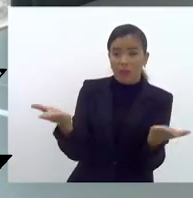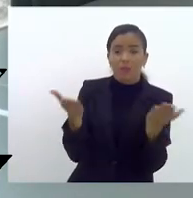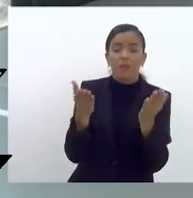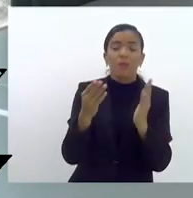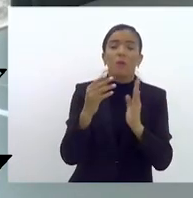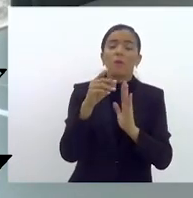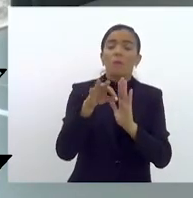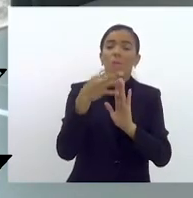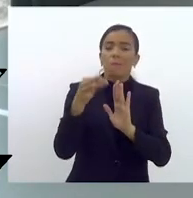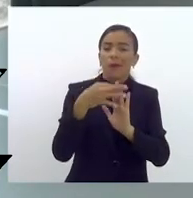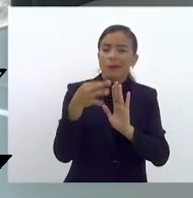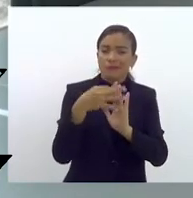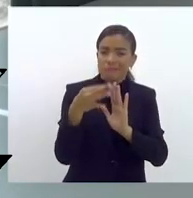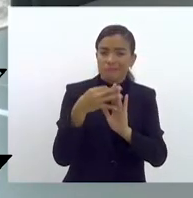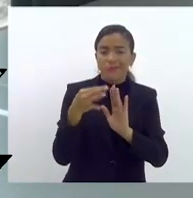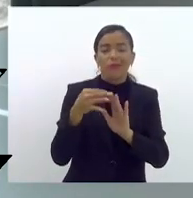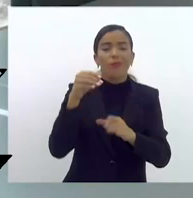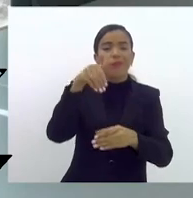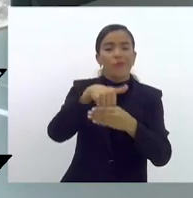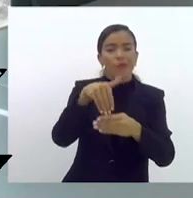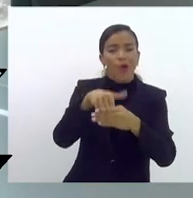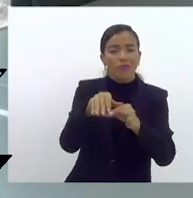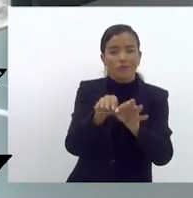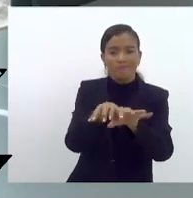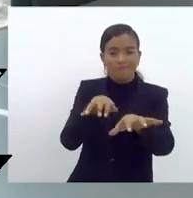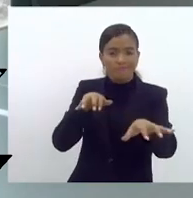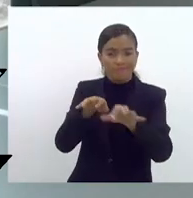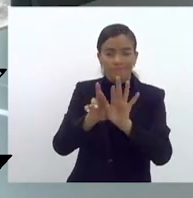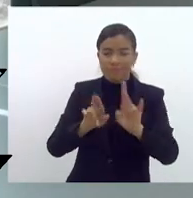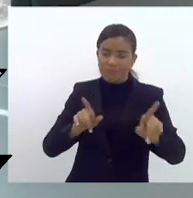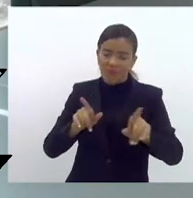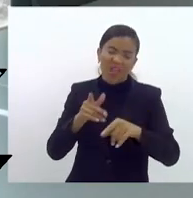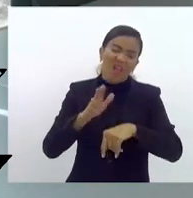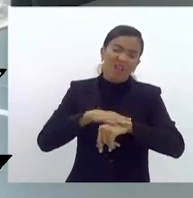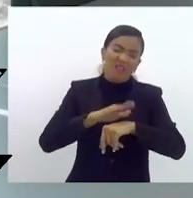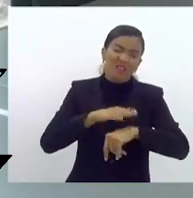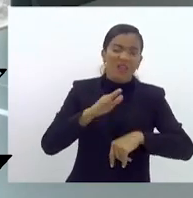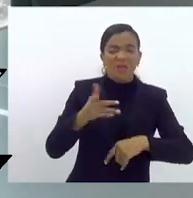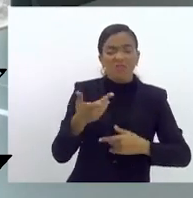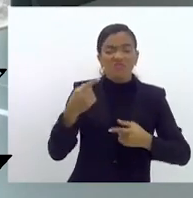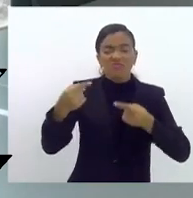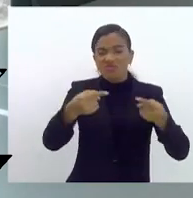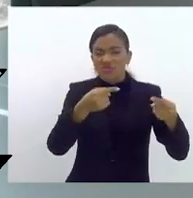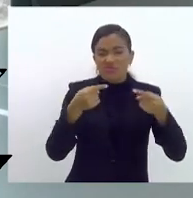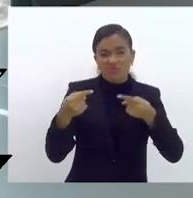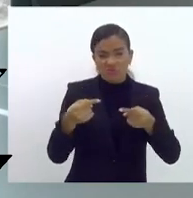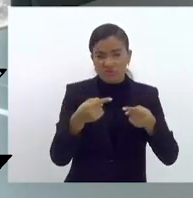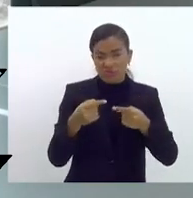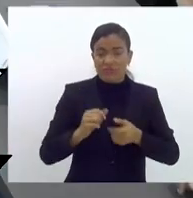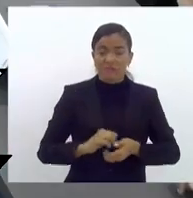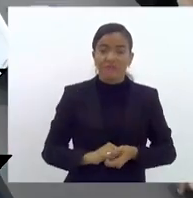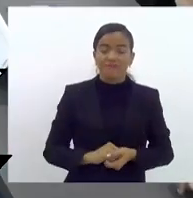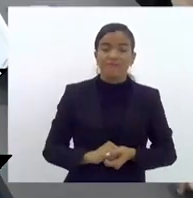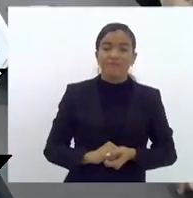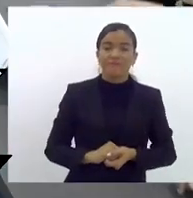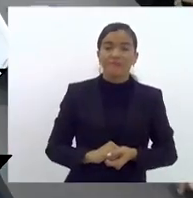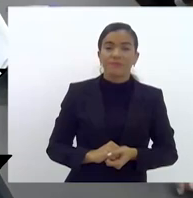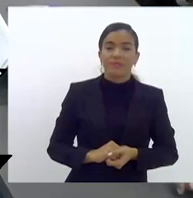do deputado voto em divergente chegou agora é o tempo da gente da gente lógico